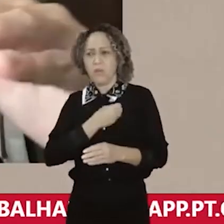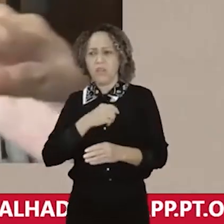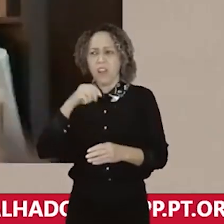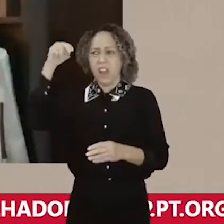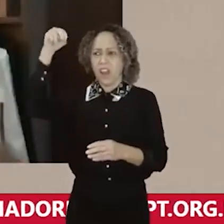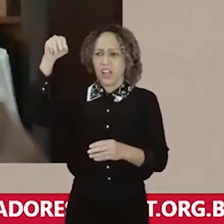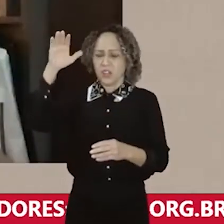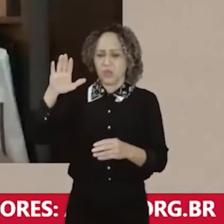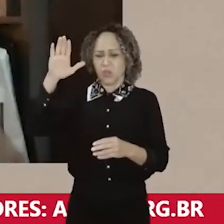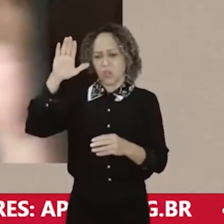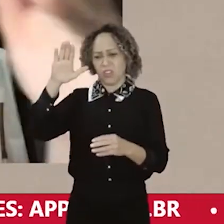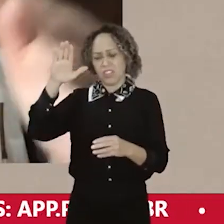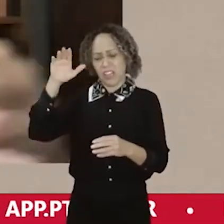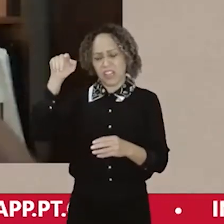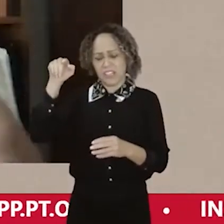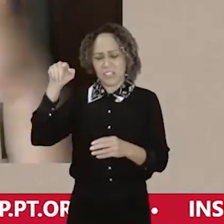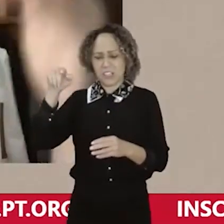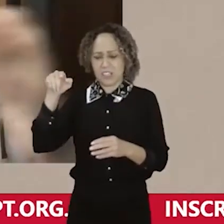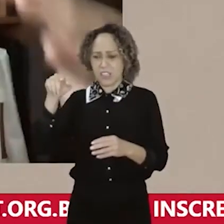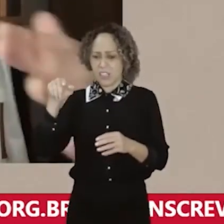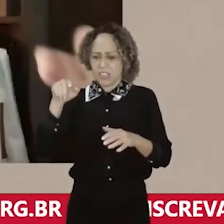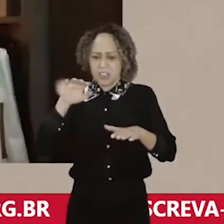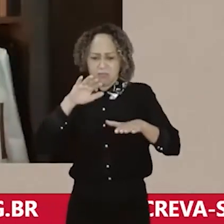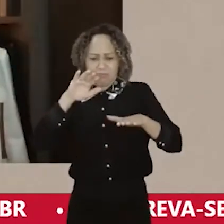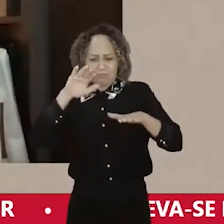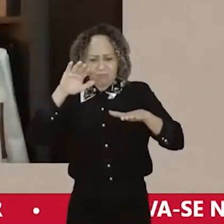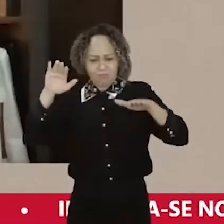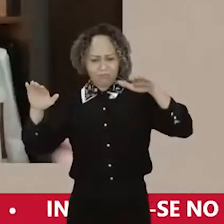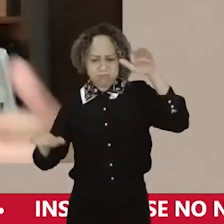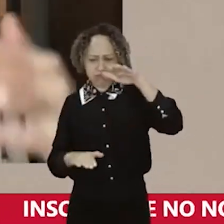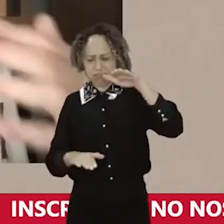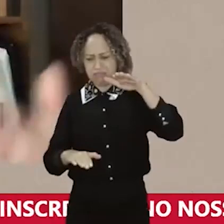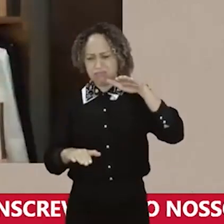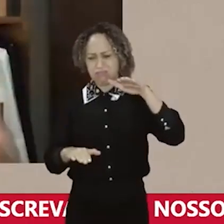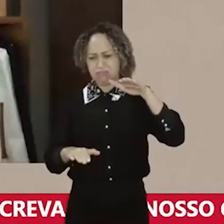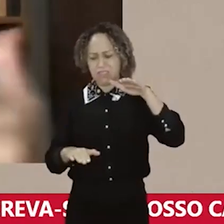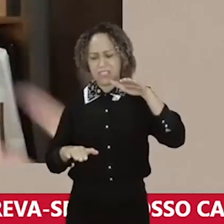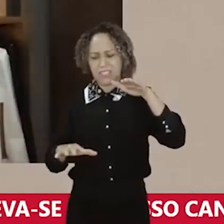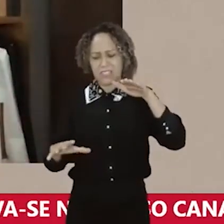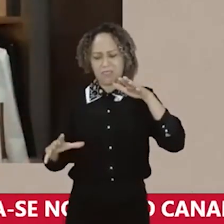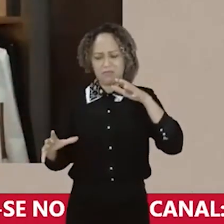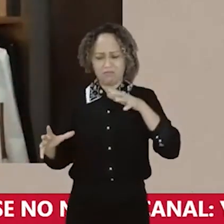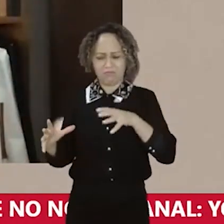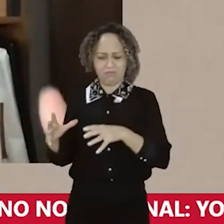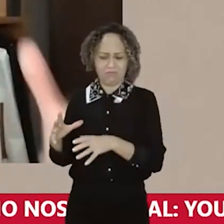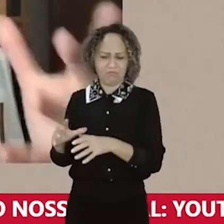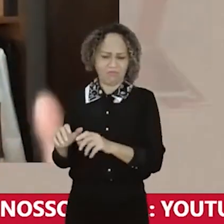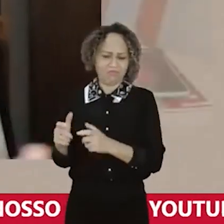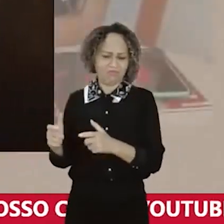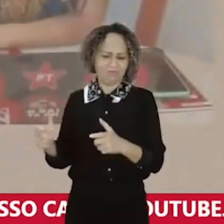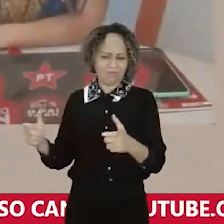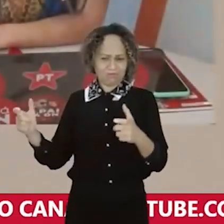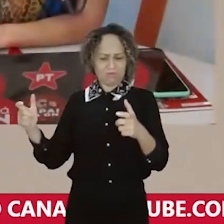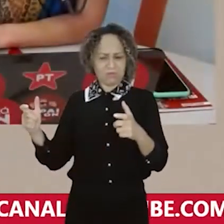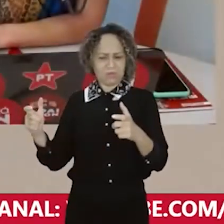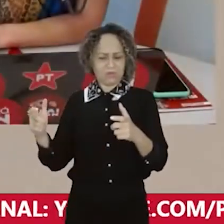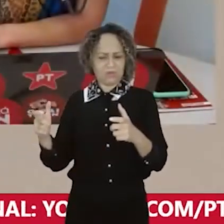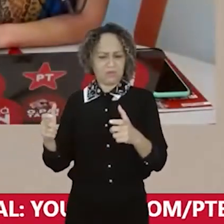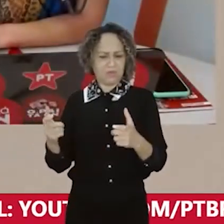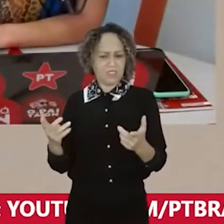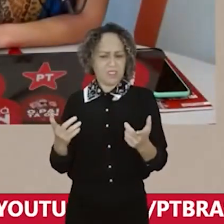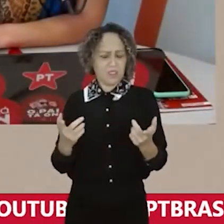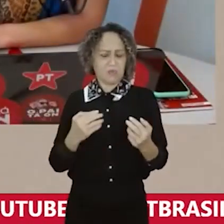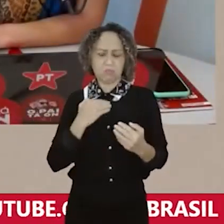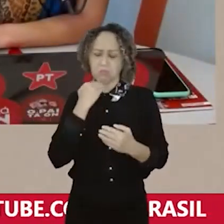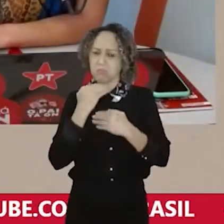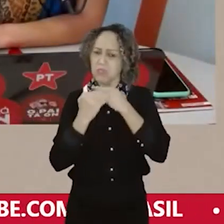desigualdades elas se sobrepõem, elas se acumulam, né, de forma violentíssima. Então, não adianta você ter uma